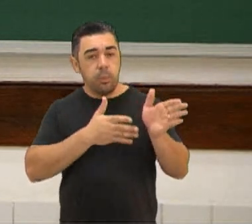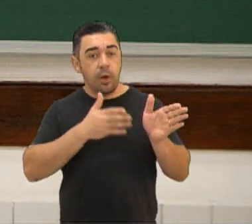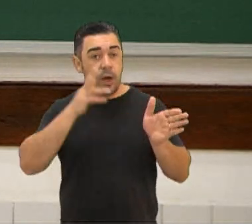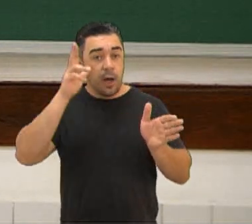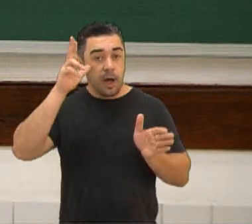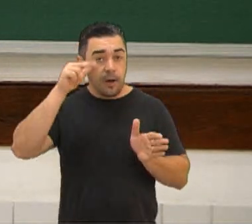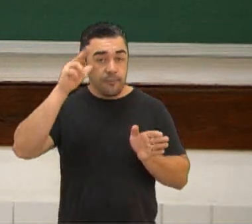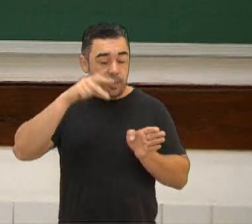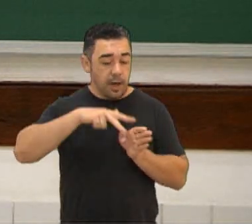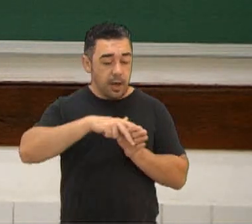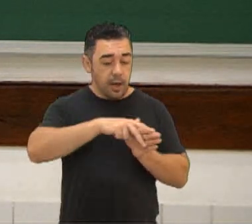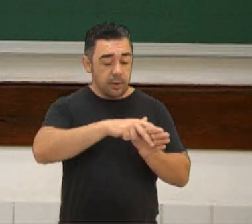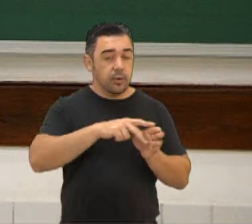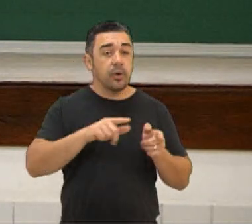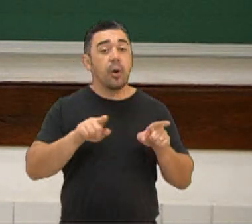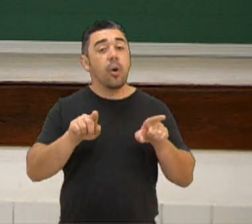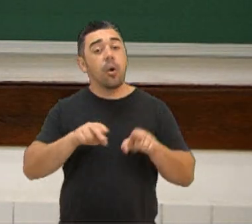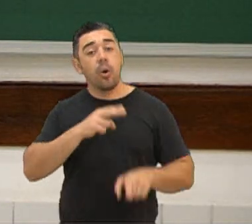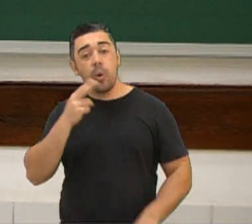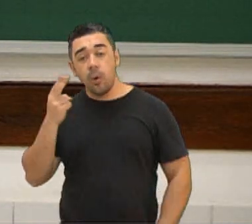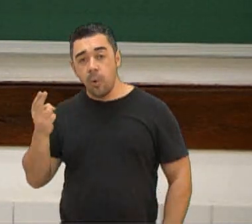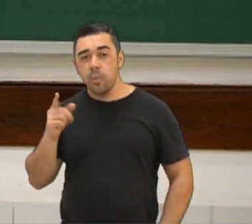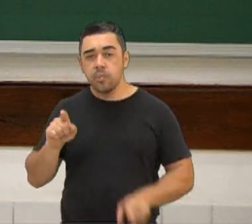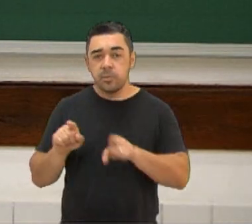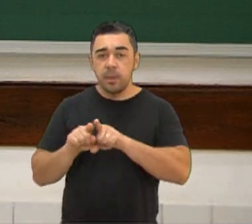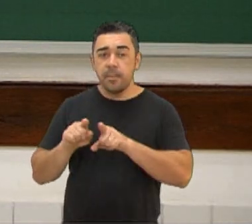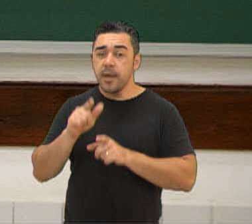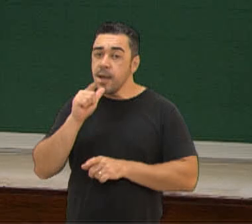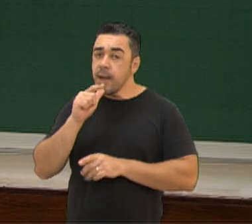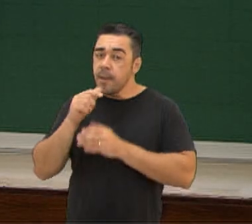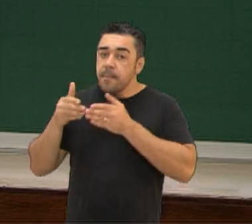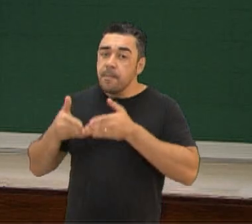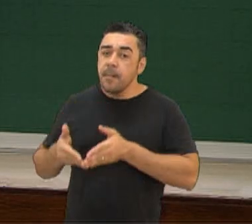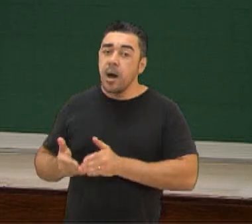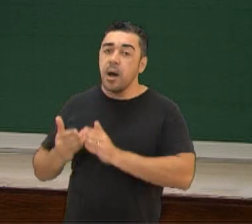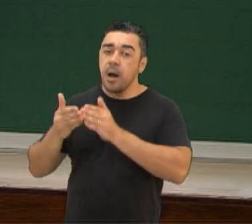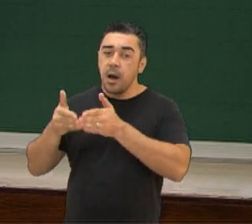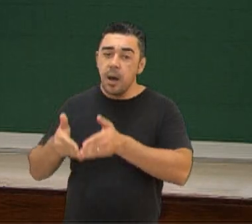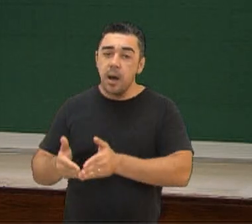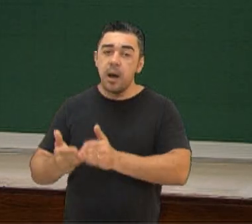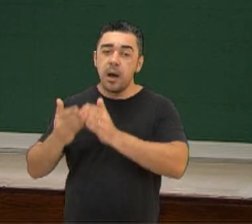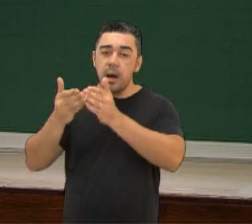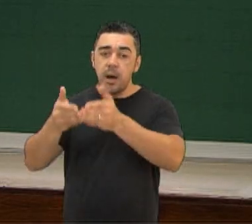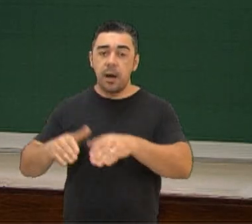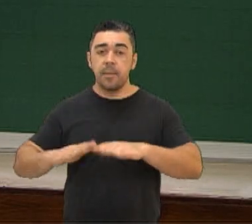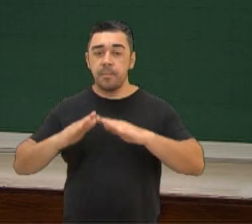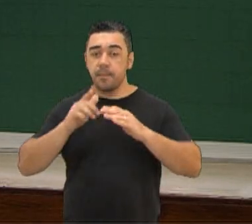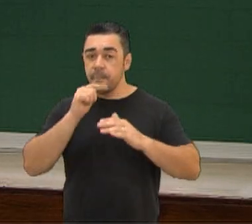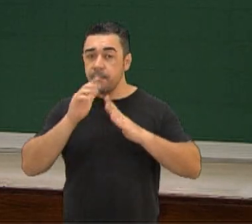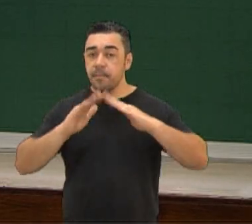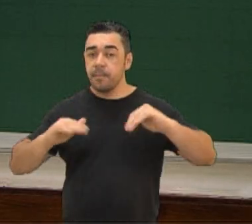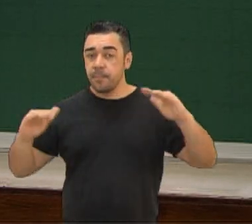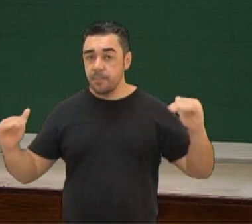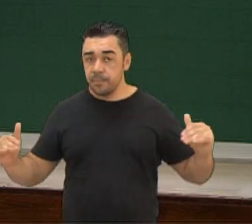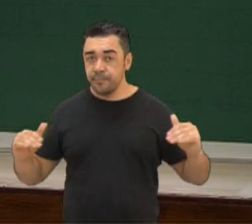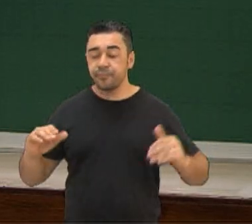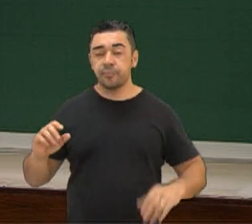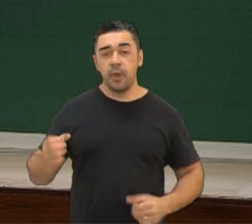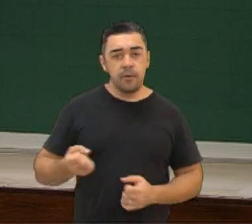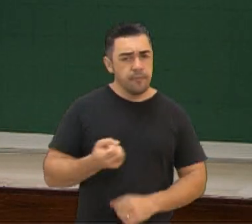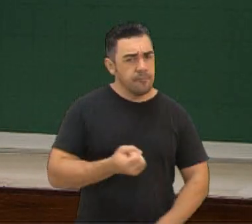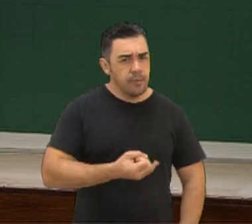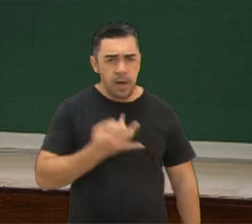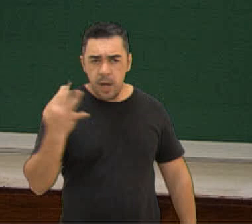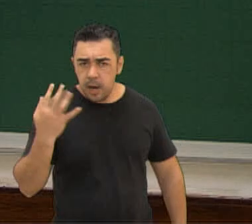em alto mar. E, veja só, muitas das viagens que